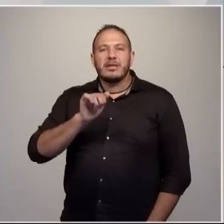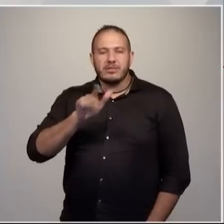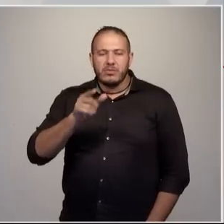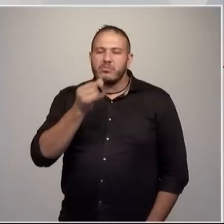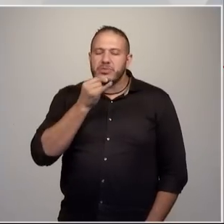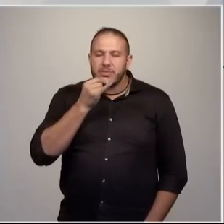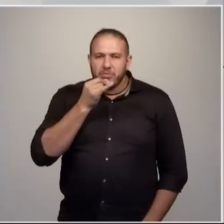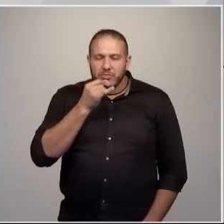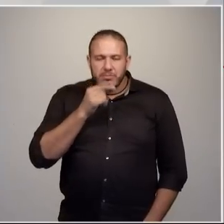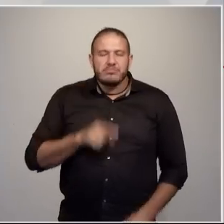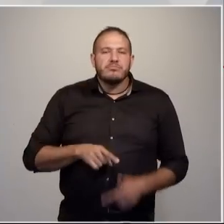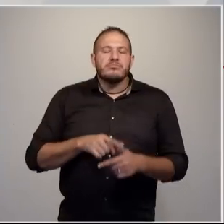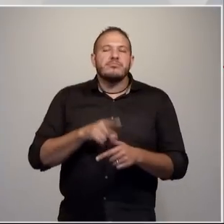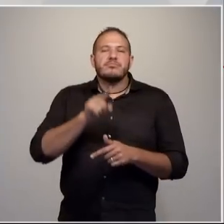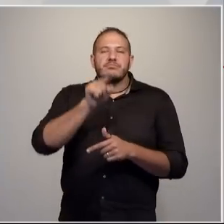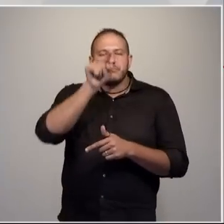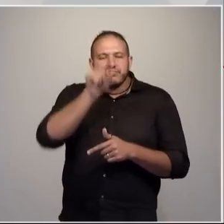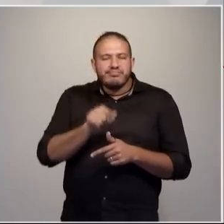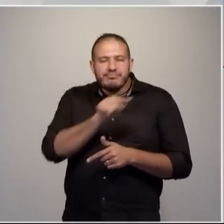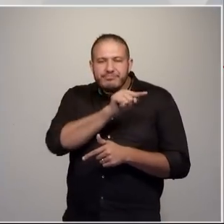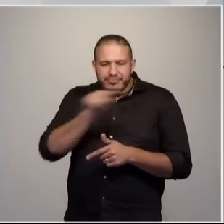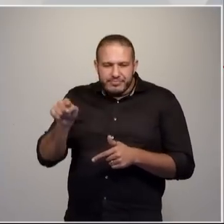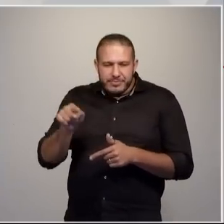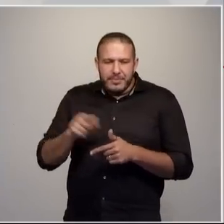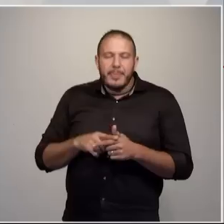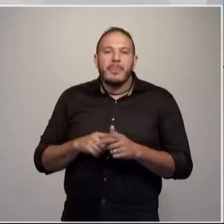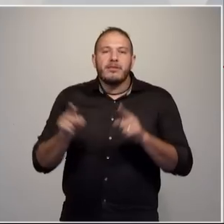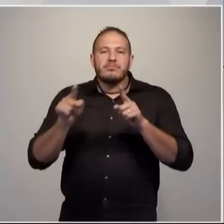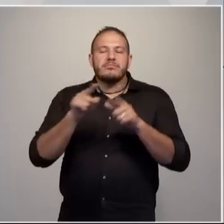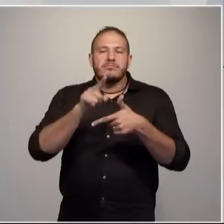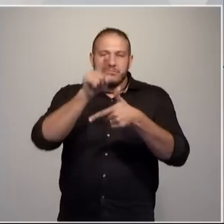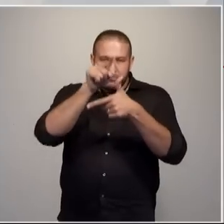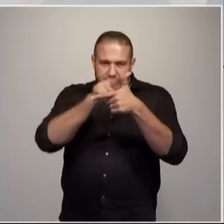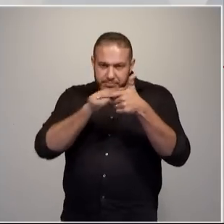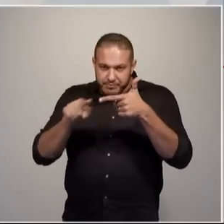retângulo. Quando o domínio de integração é um retângulo,